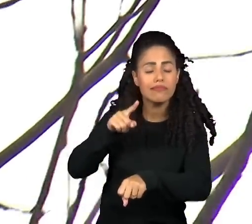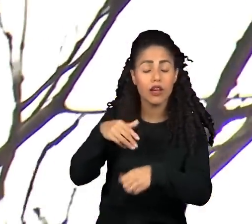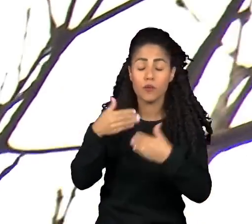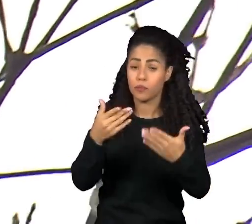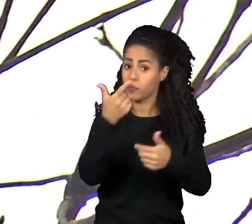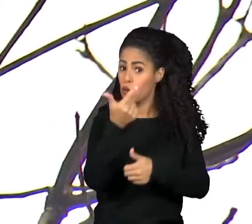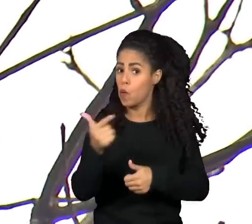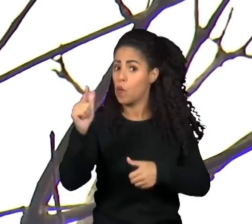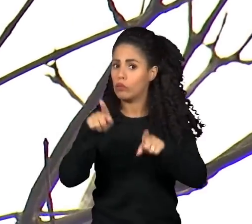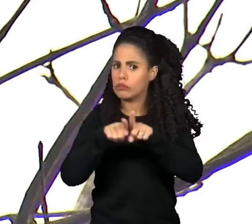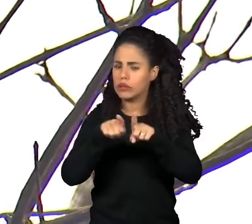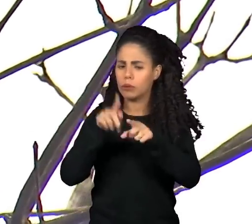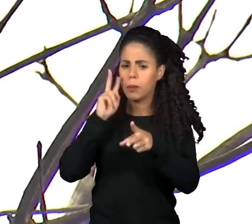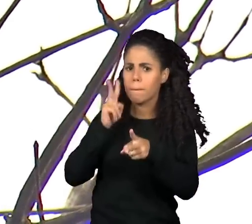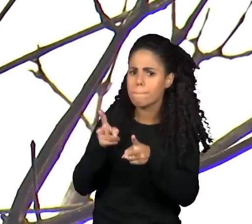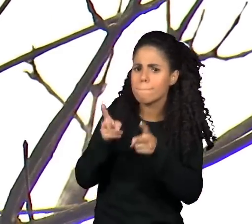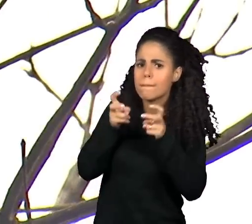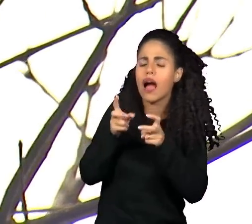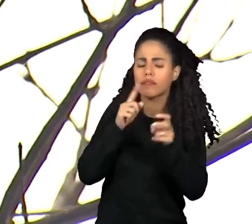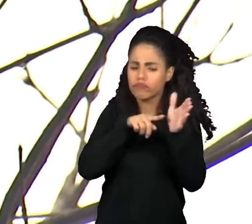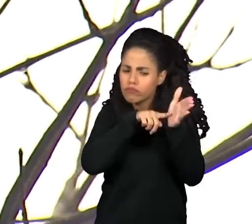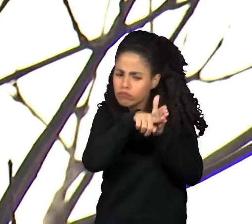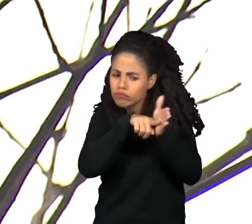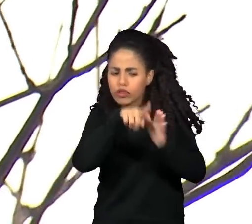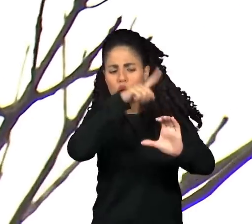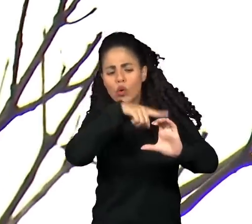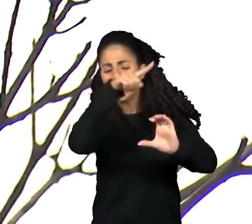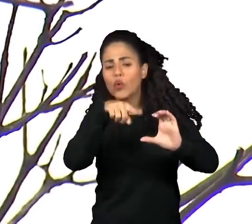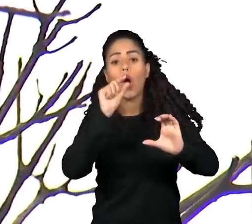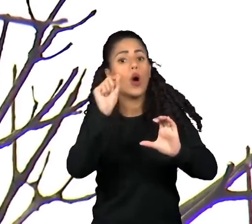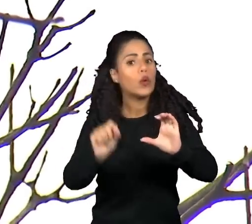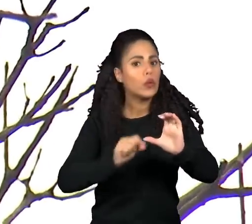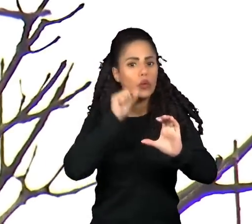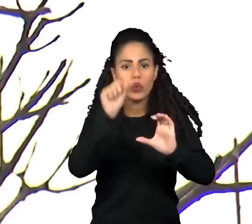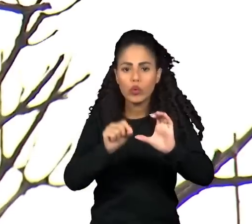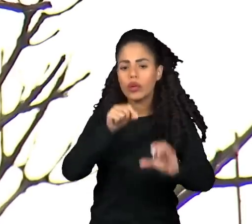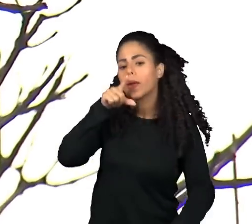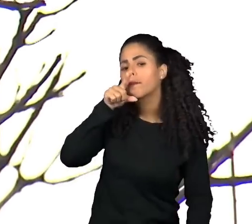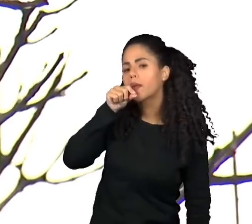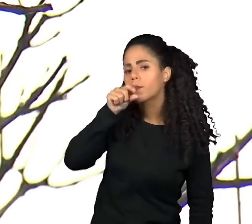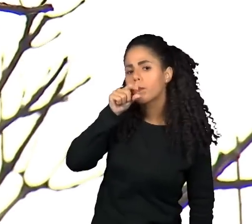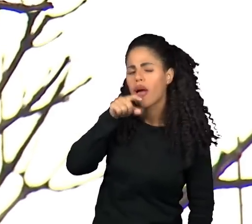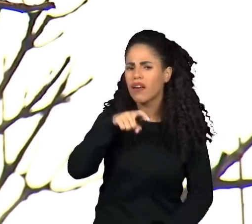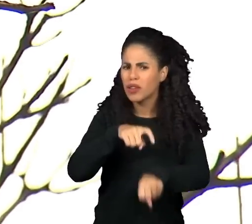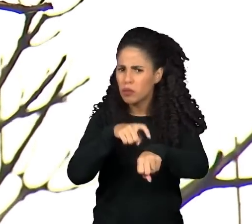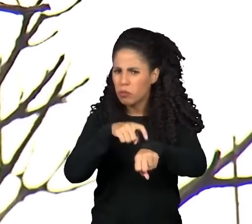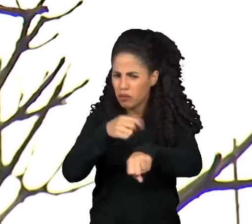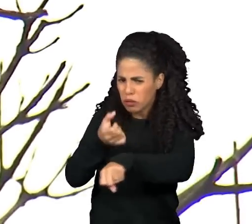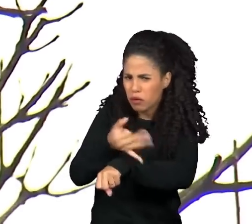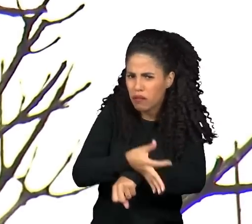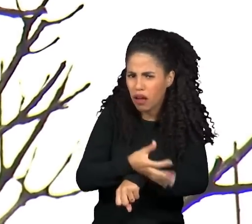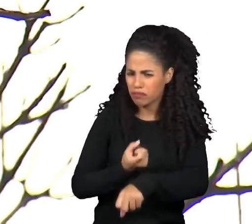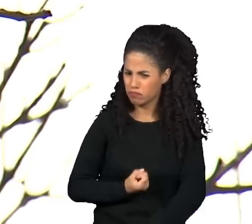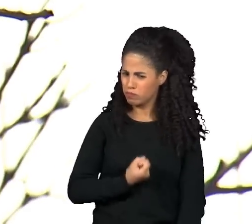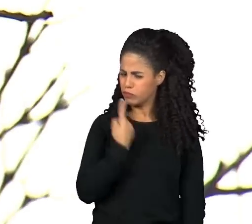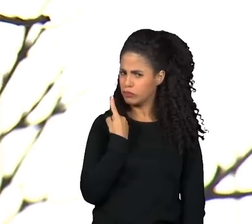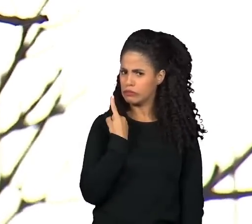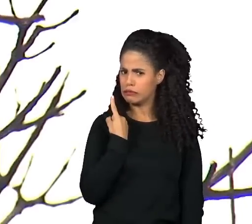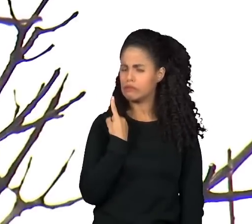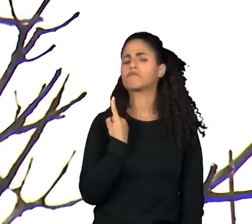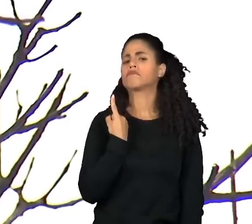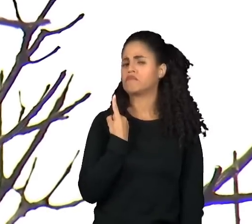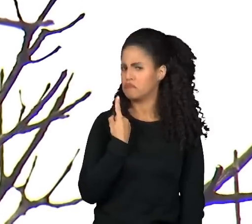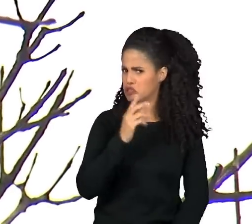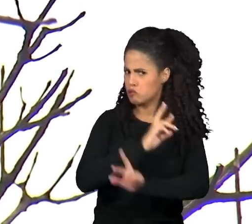Outra alteração observada pelos cientistas é a vocalização durante a madrugada, incomum para essas aves.